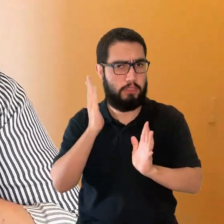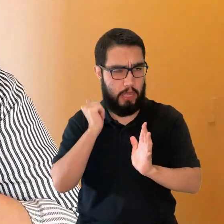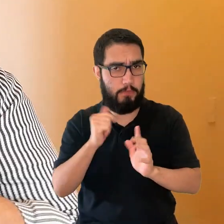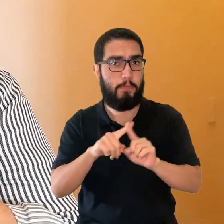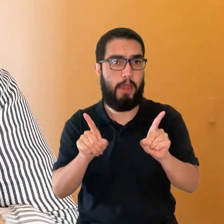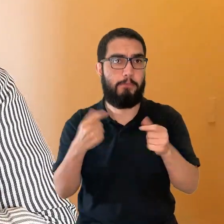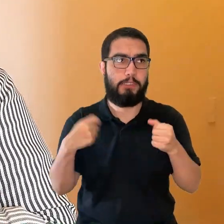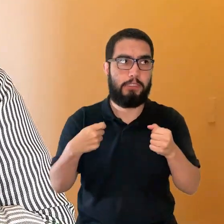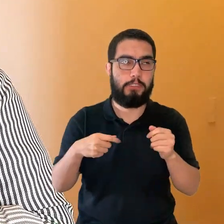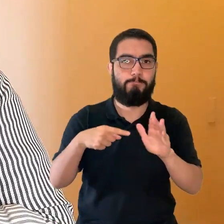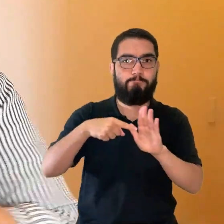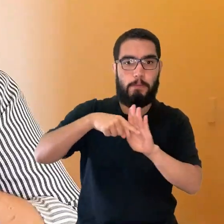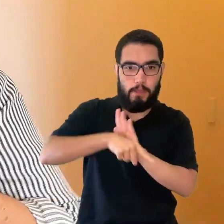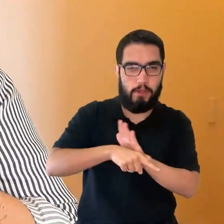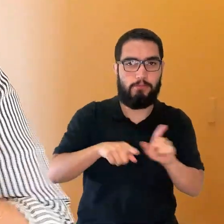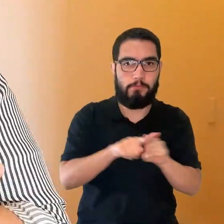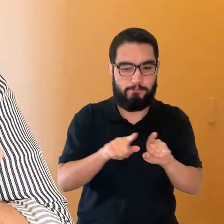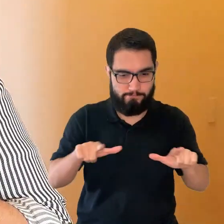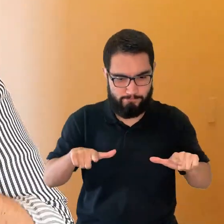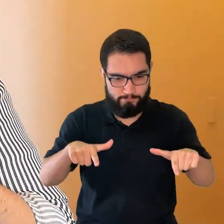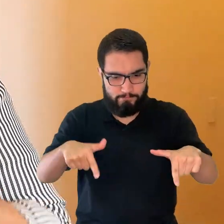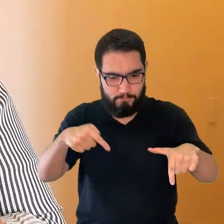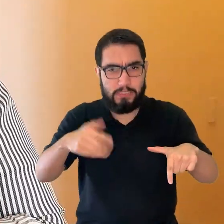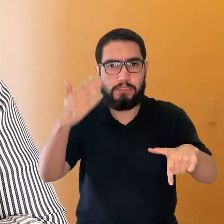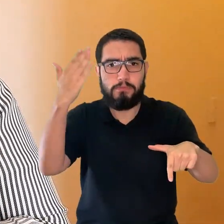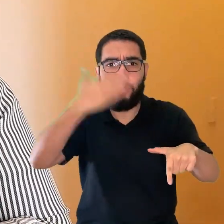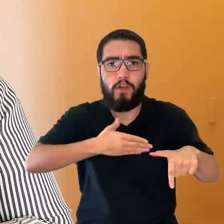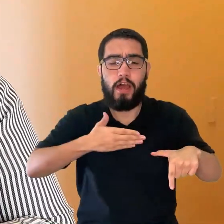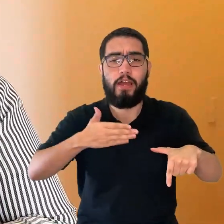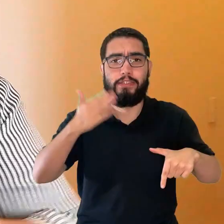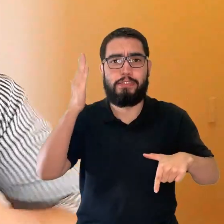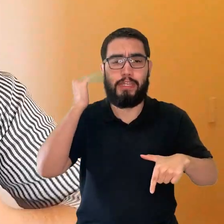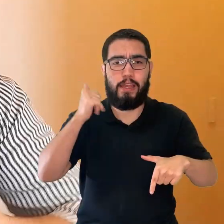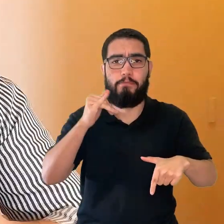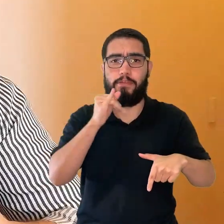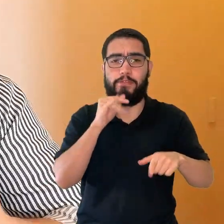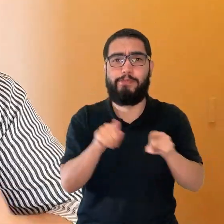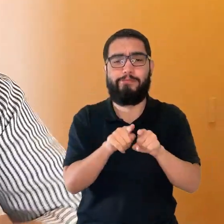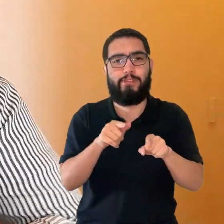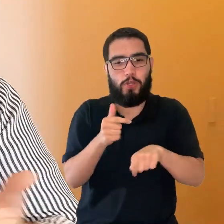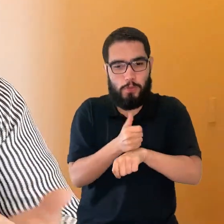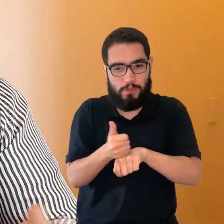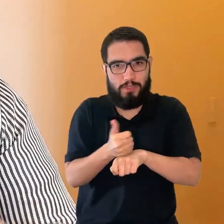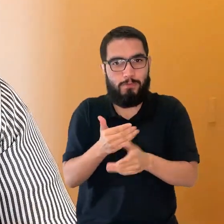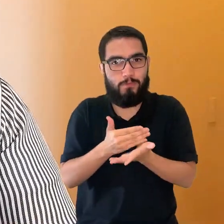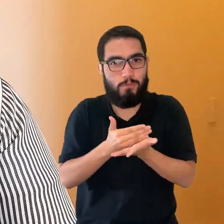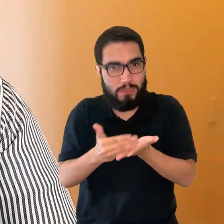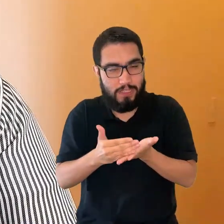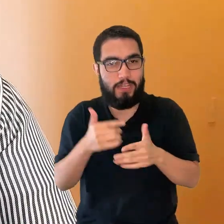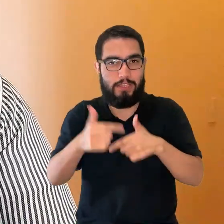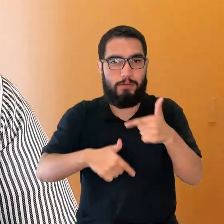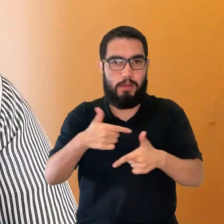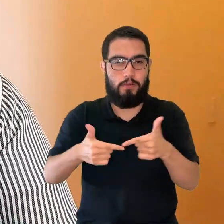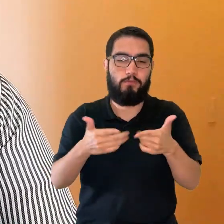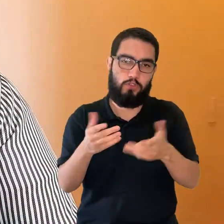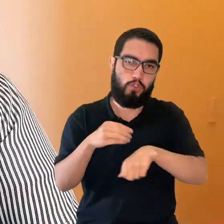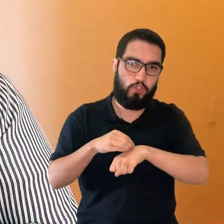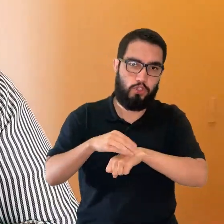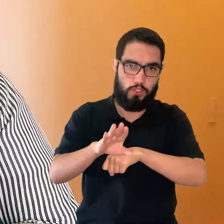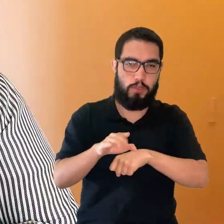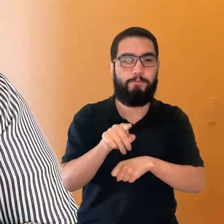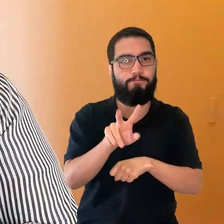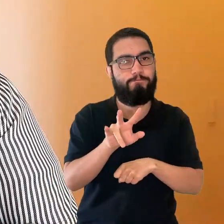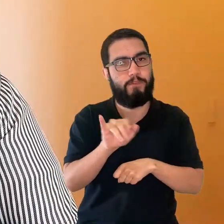se especializar, precisa do papel para comprovar mesmo que você sabe, poder então entrar no mercado de trabalho, a minha